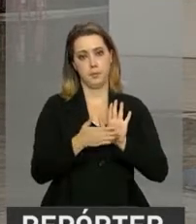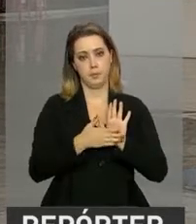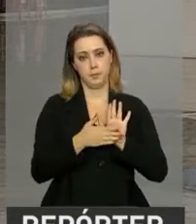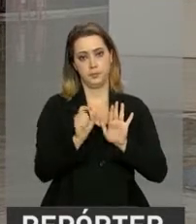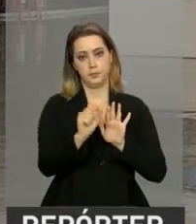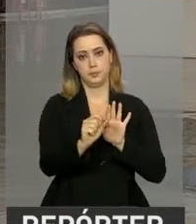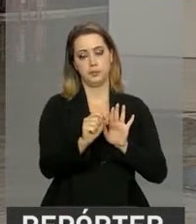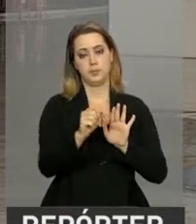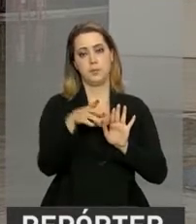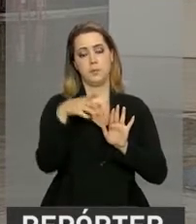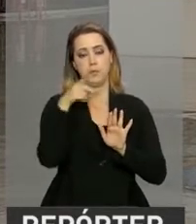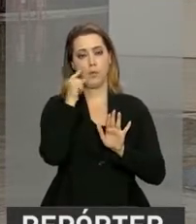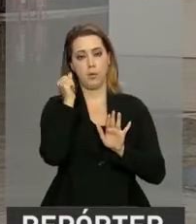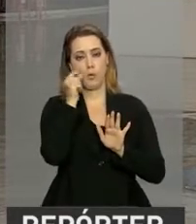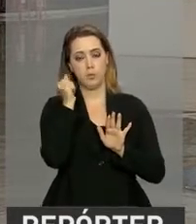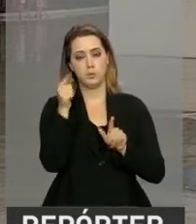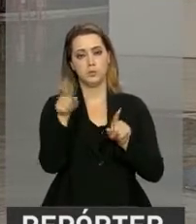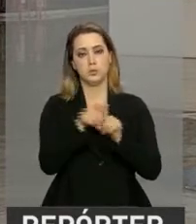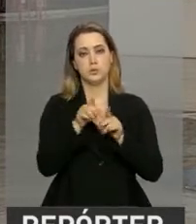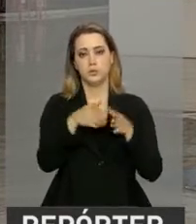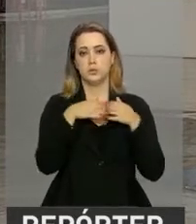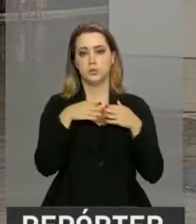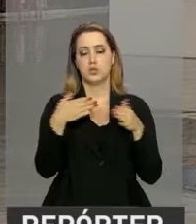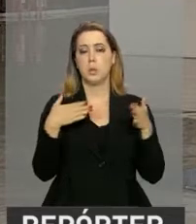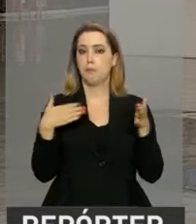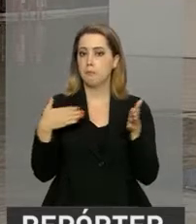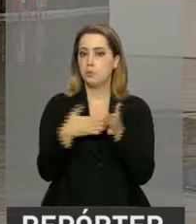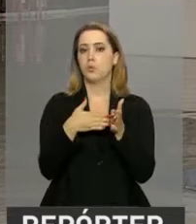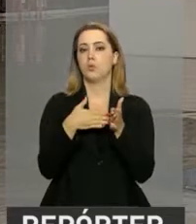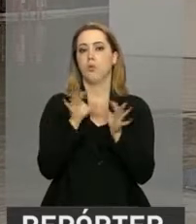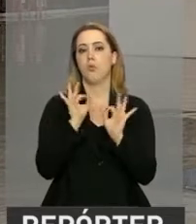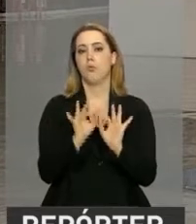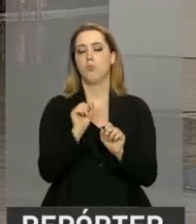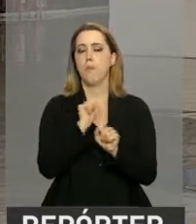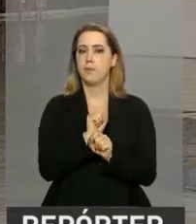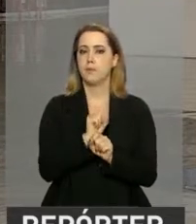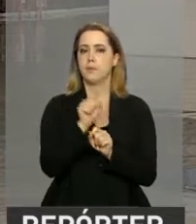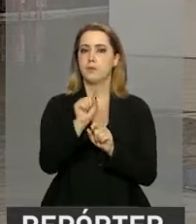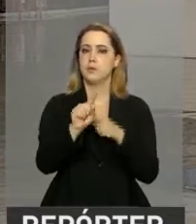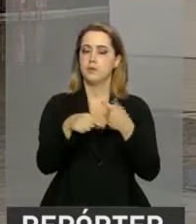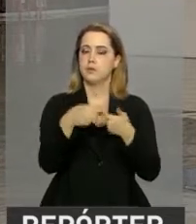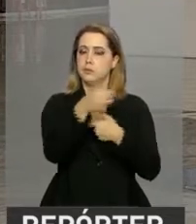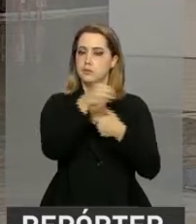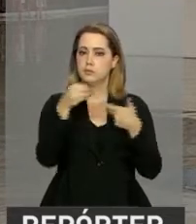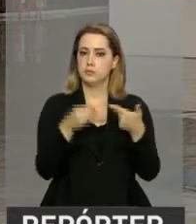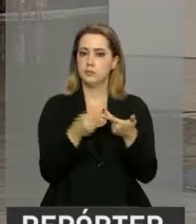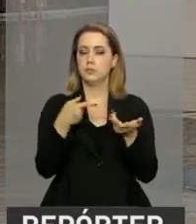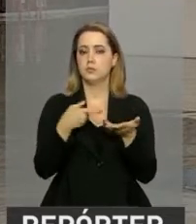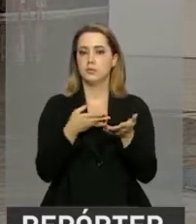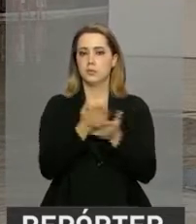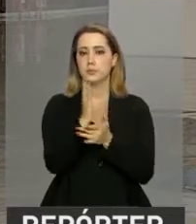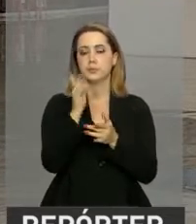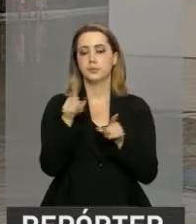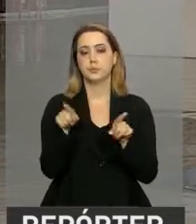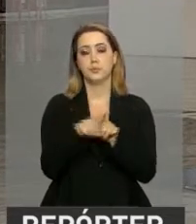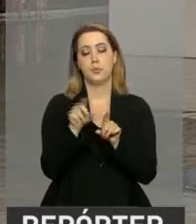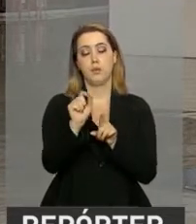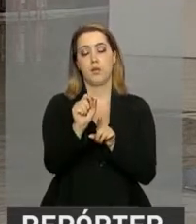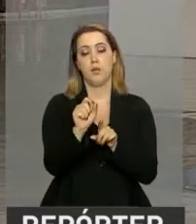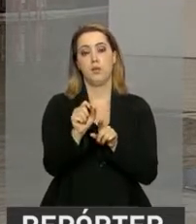a suspensão da aplicação das provas deste ano por exemplo a g1 demonstrou que a medida causaria um prejuízo